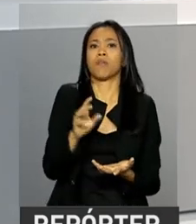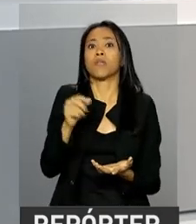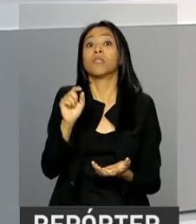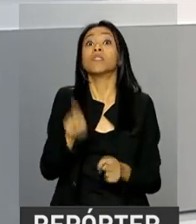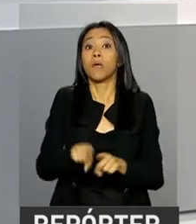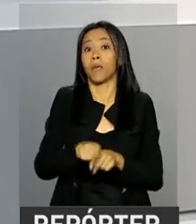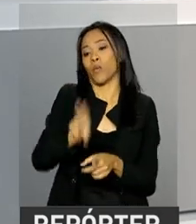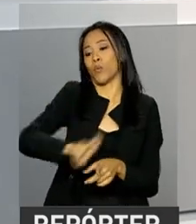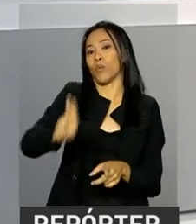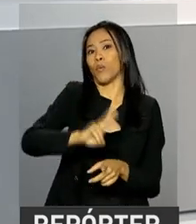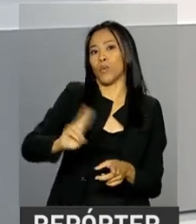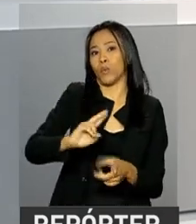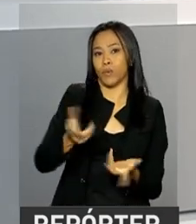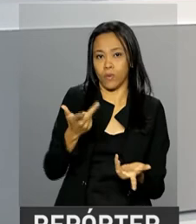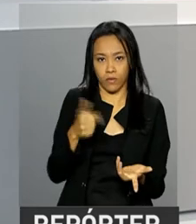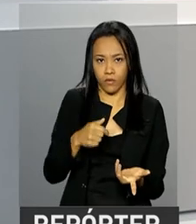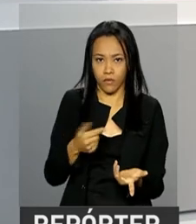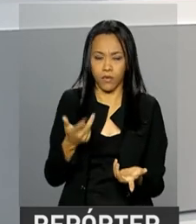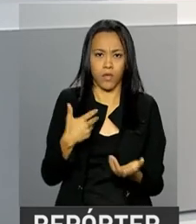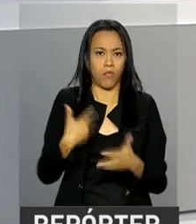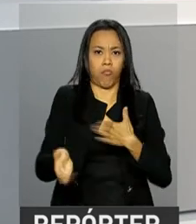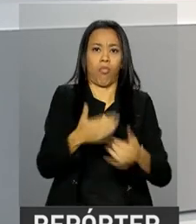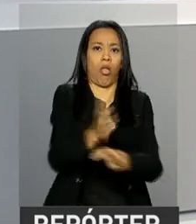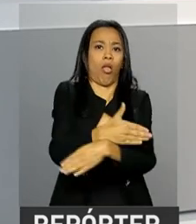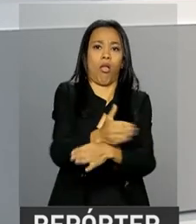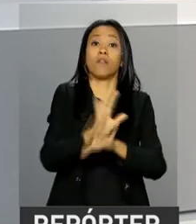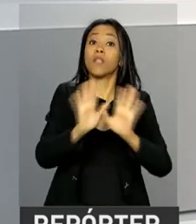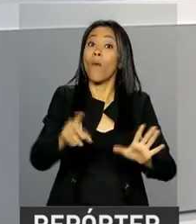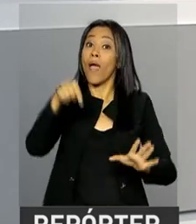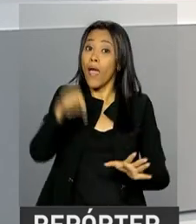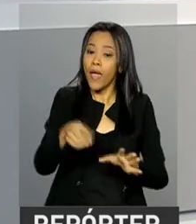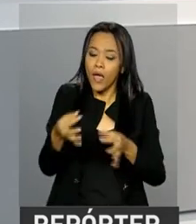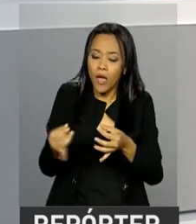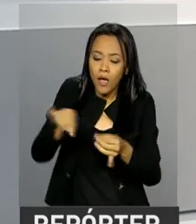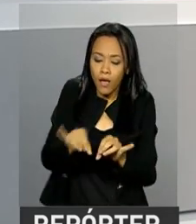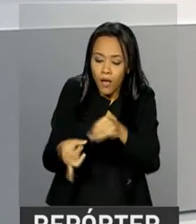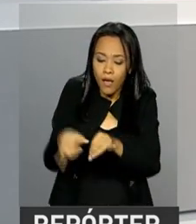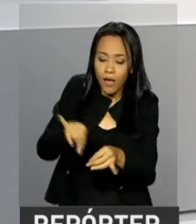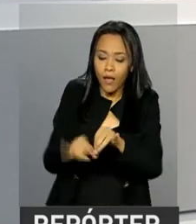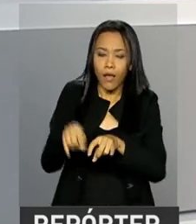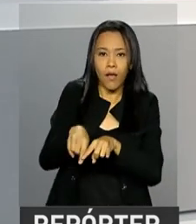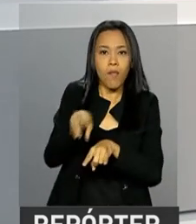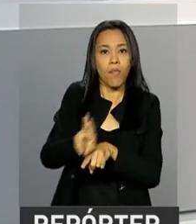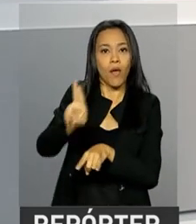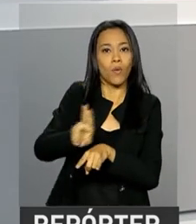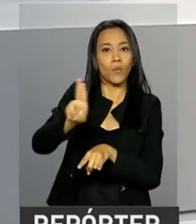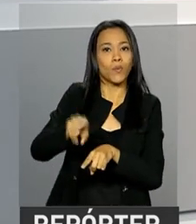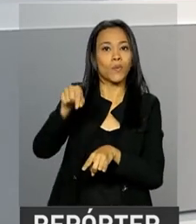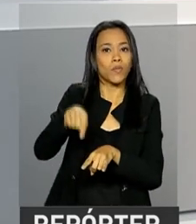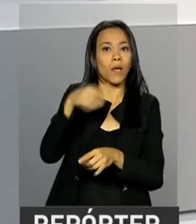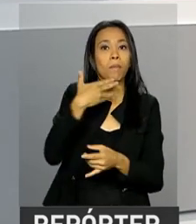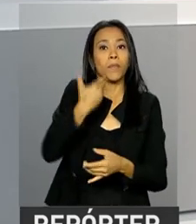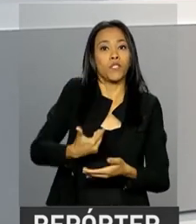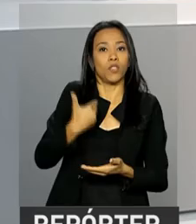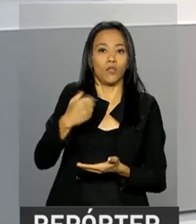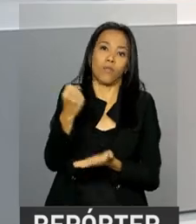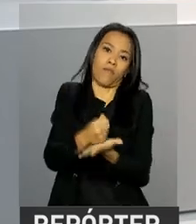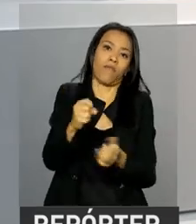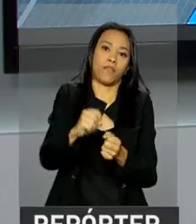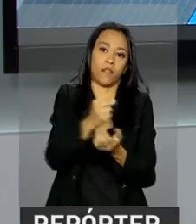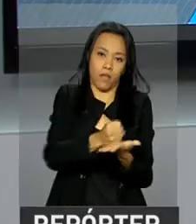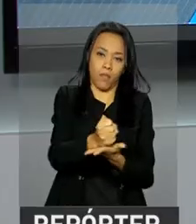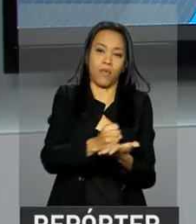o uso recreativo. Apenas a formaliza como um componente possível em futuros pedidos de registro de